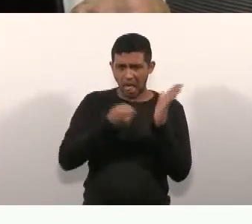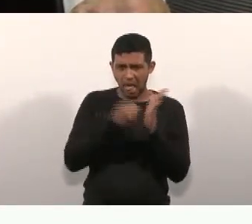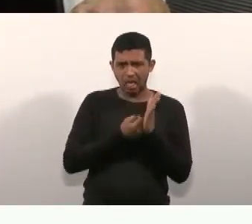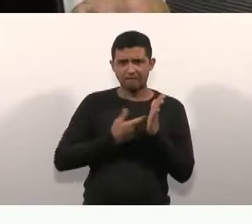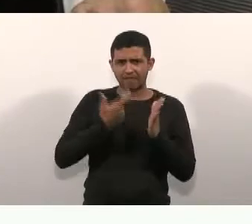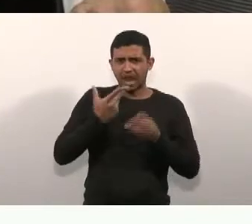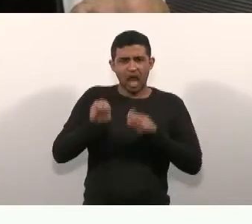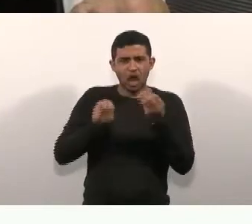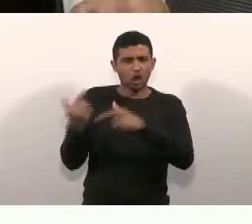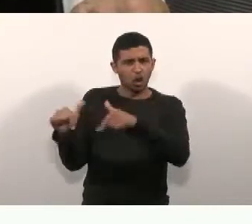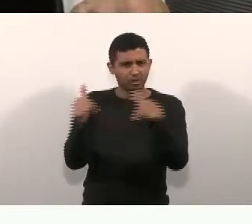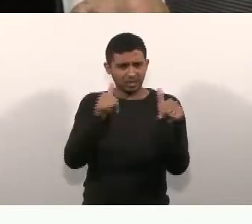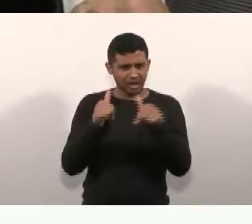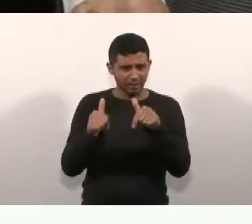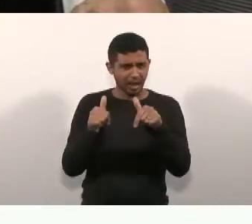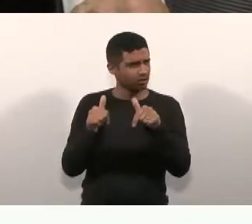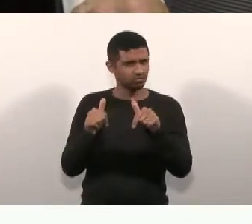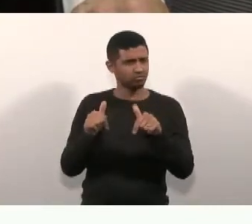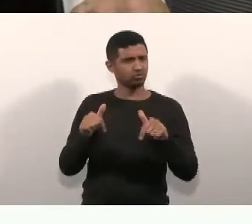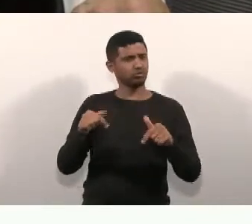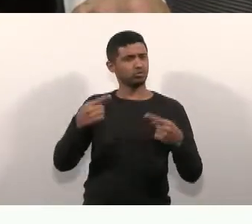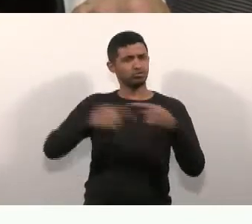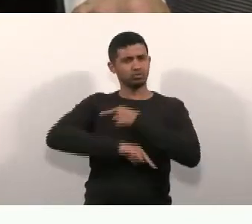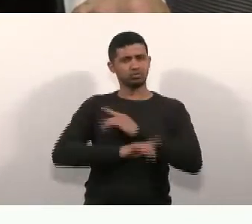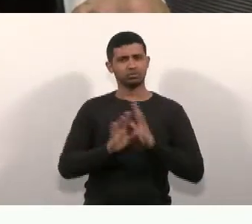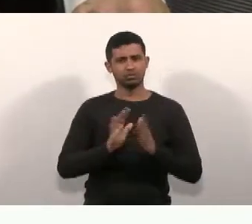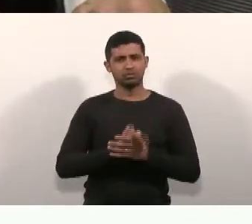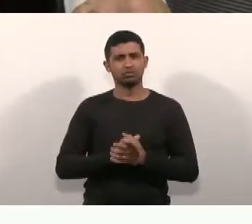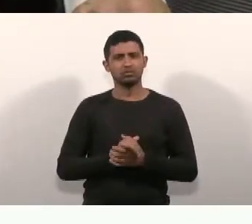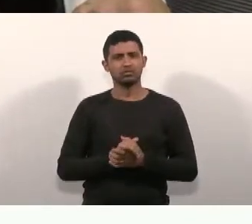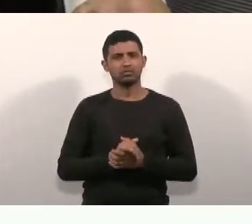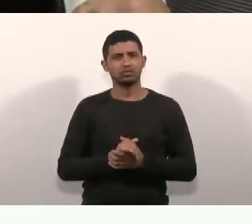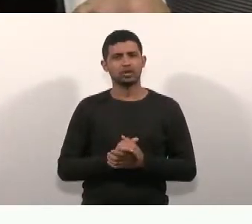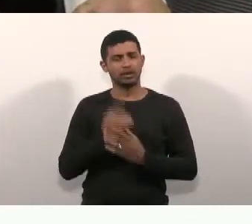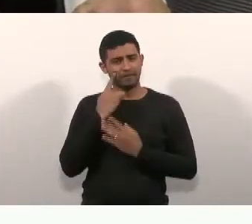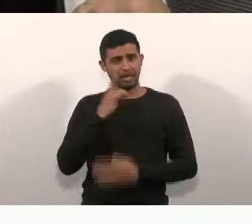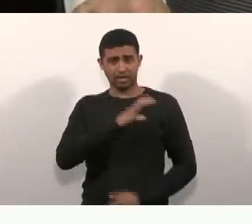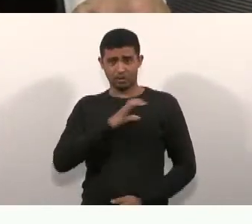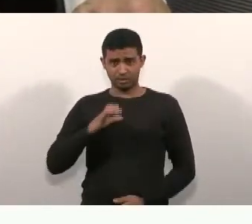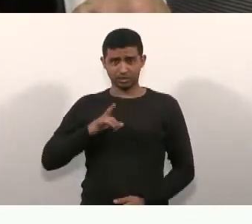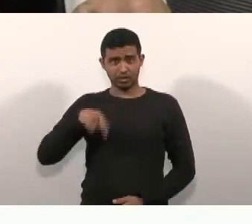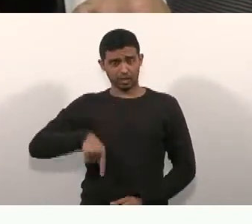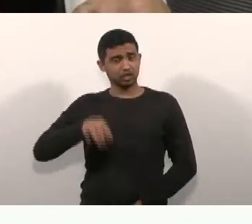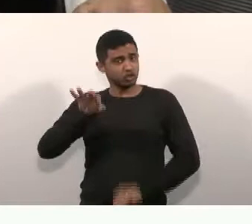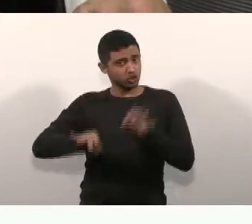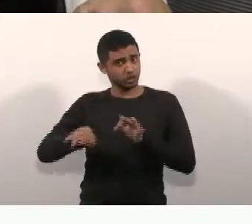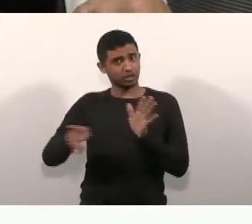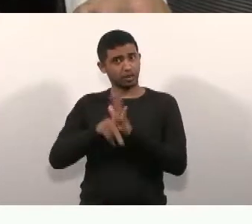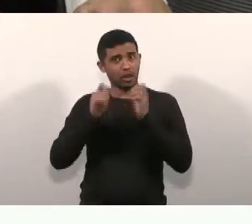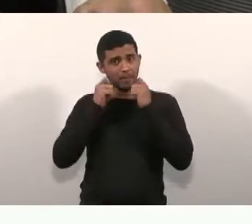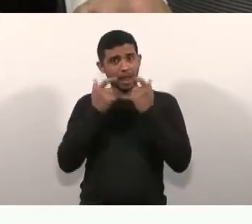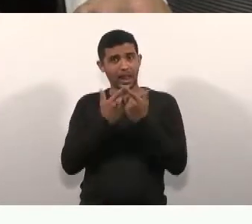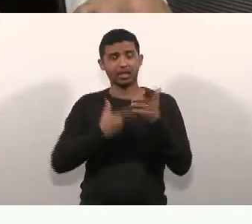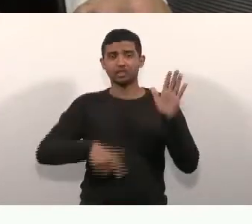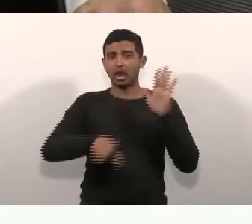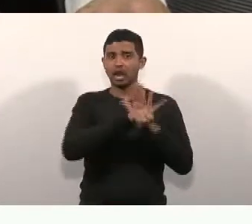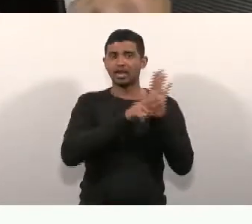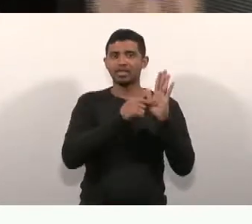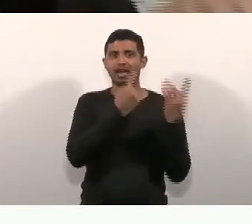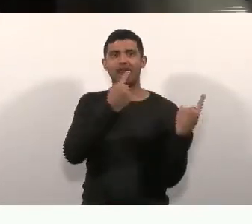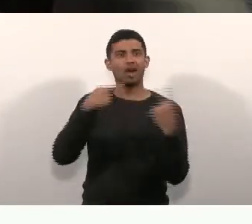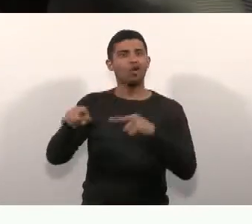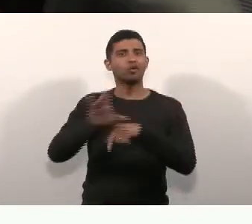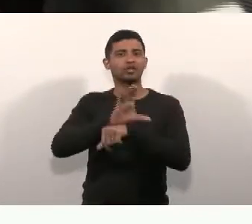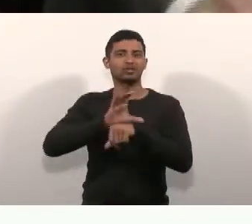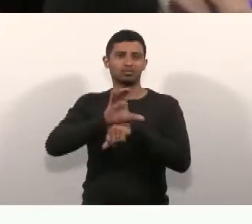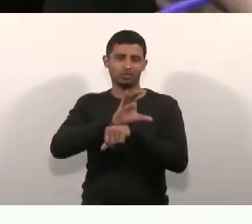o modo de operação da iniciativa privada. Como exposto pela Comissão de Constituição e Justiça desta Casa, a presente lei fere princípios